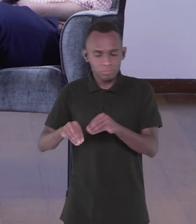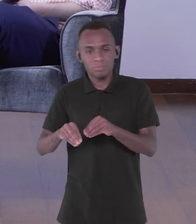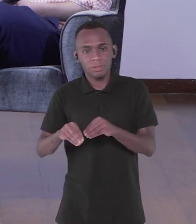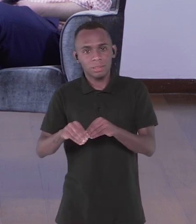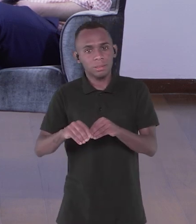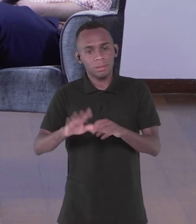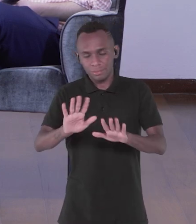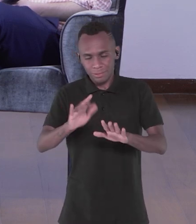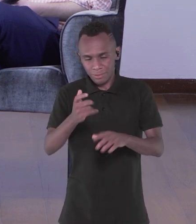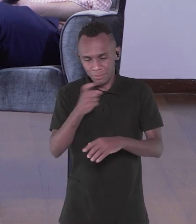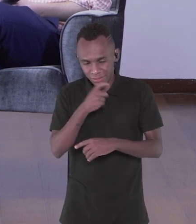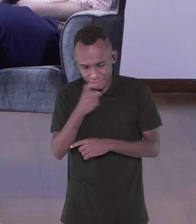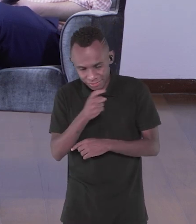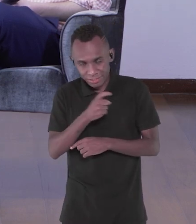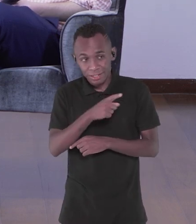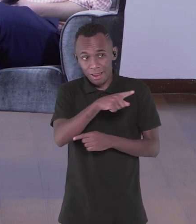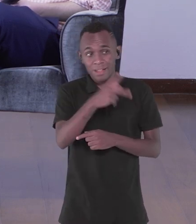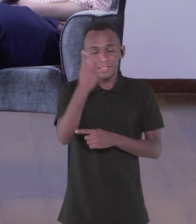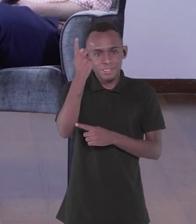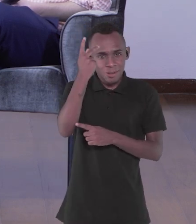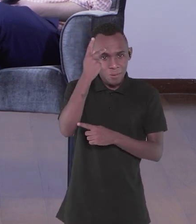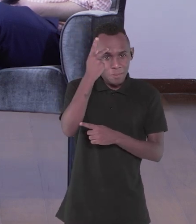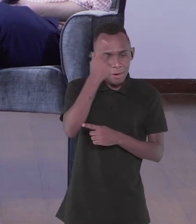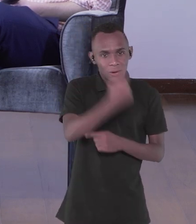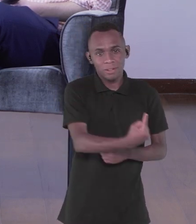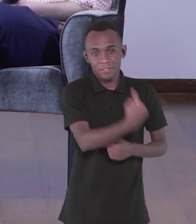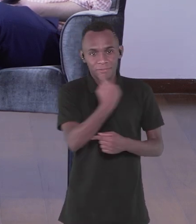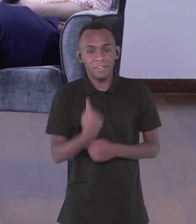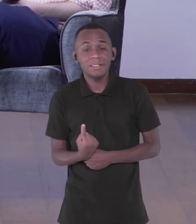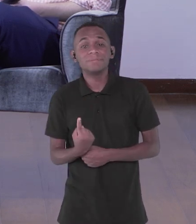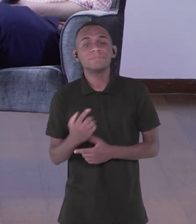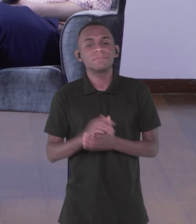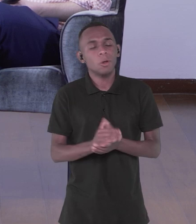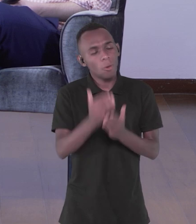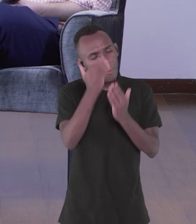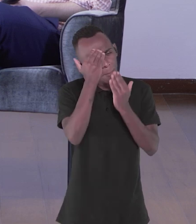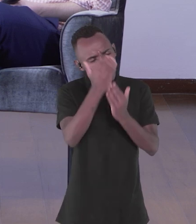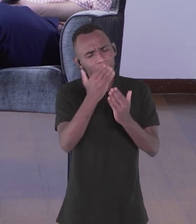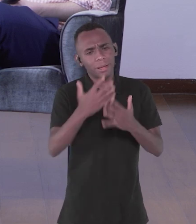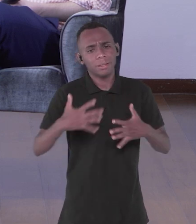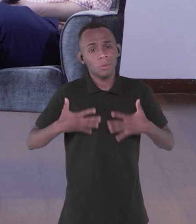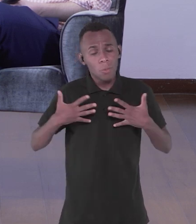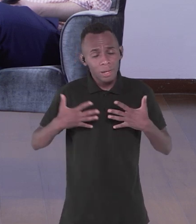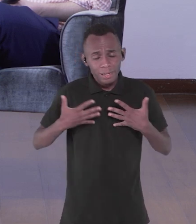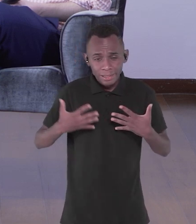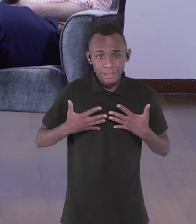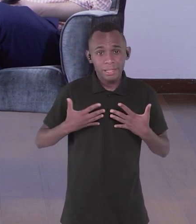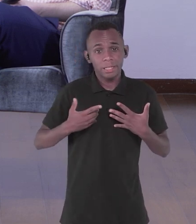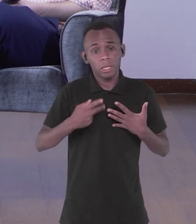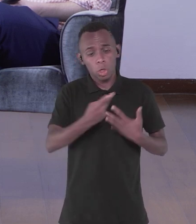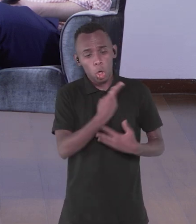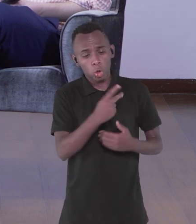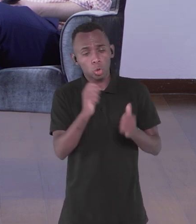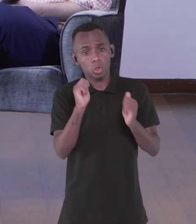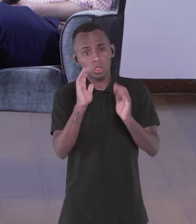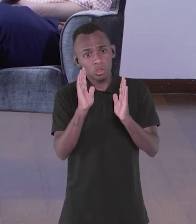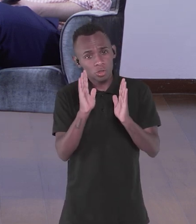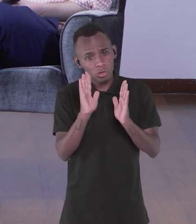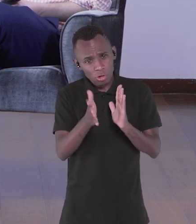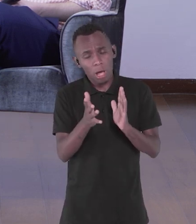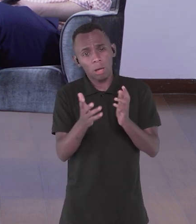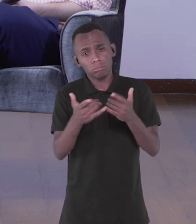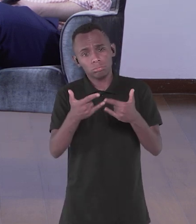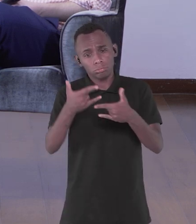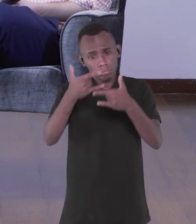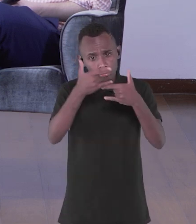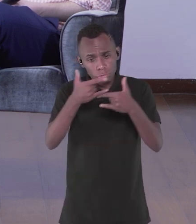veio fazer outros eventos, aqui no Rio de Janeiro também. Agradeço muito, viu, Jamil? O convidado é o jornalista e escritor Jamil